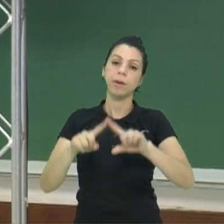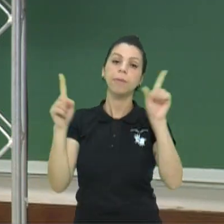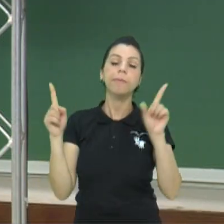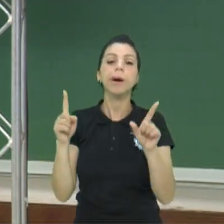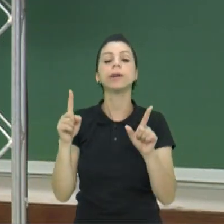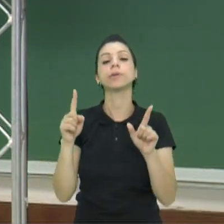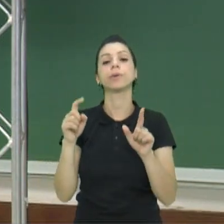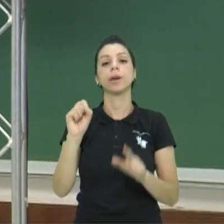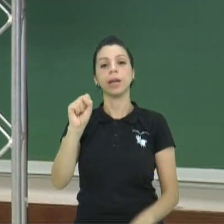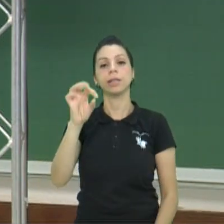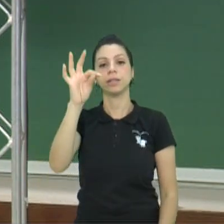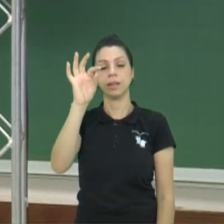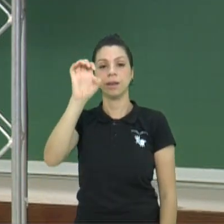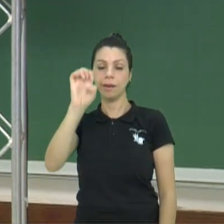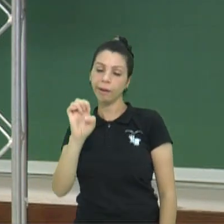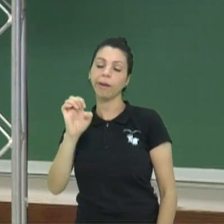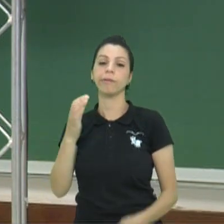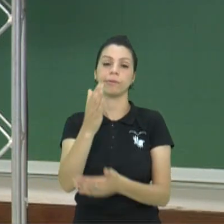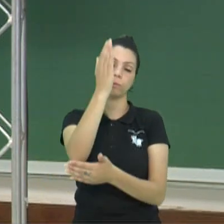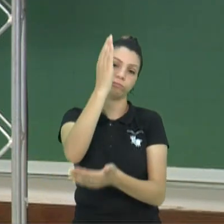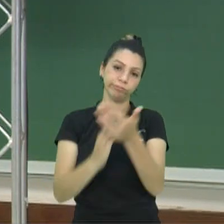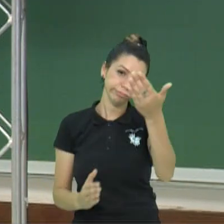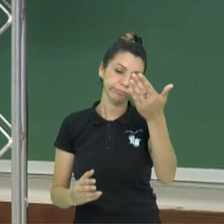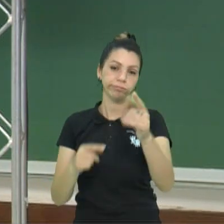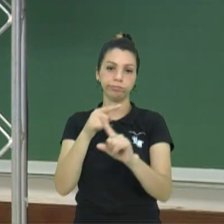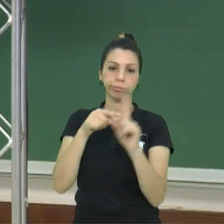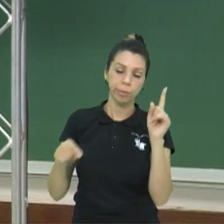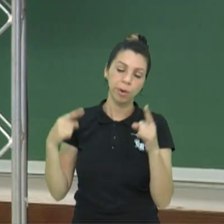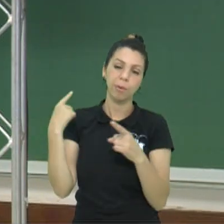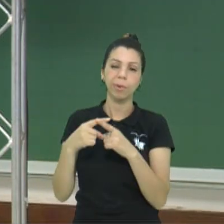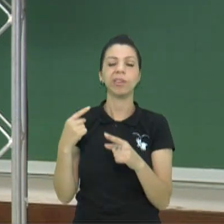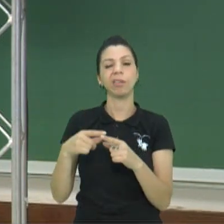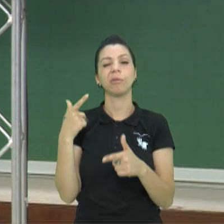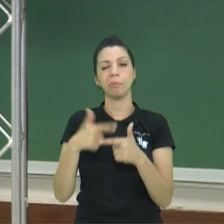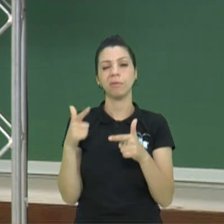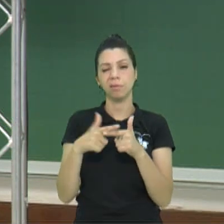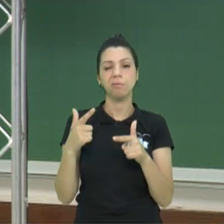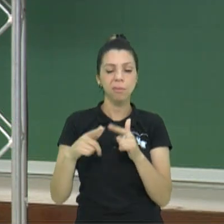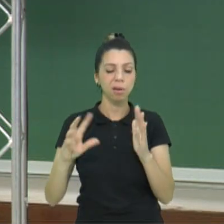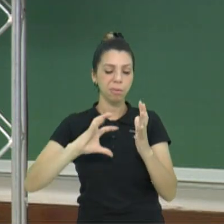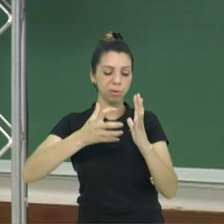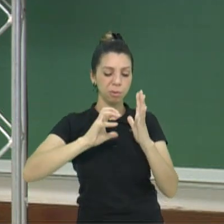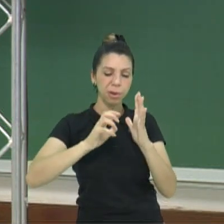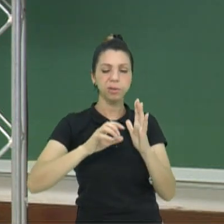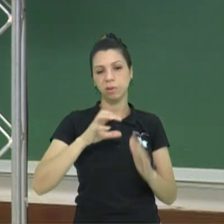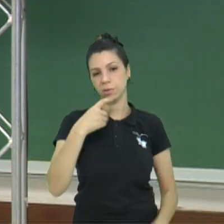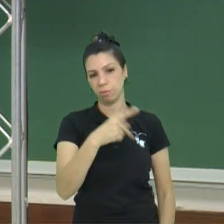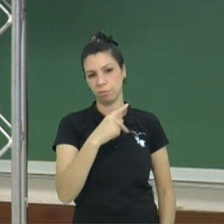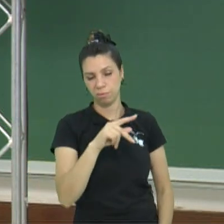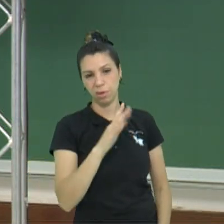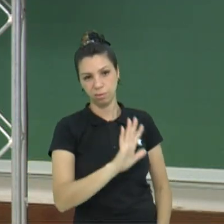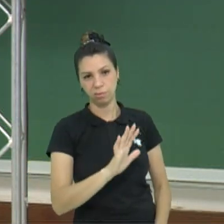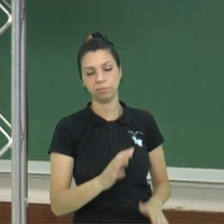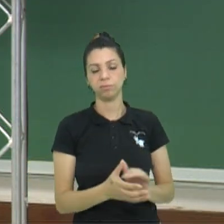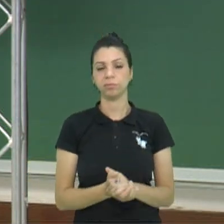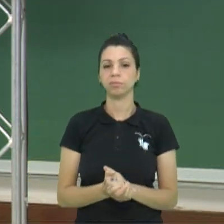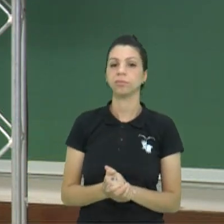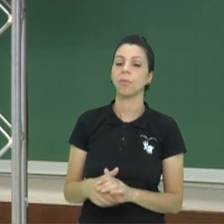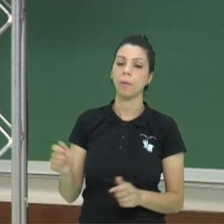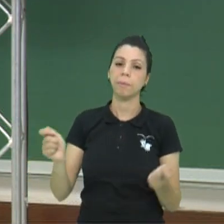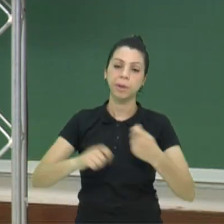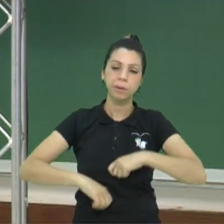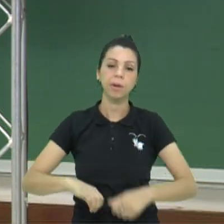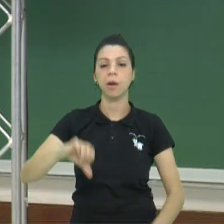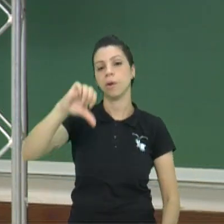Eleitoral por problemas ali do partido dele, nas convenções partidárias. A lei dizia que tinham que ser